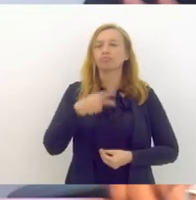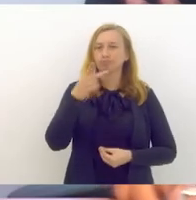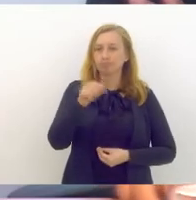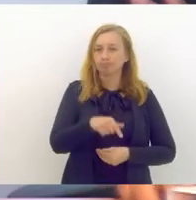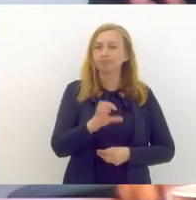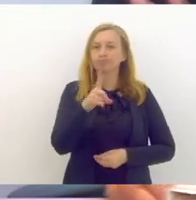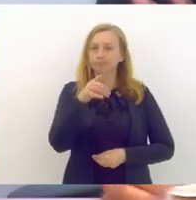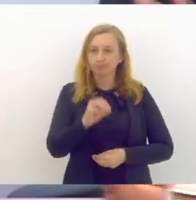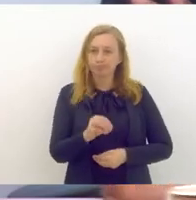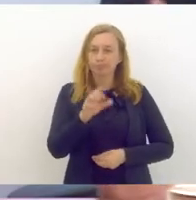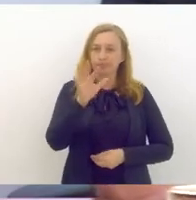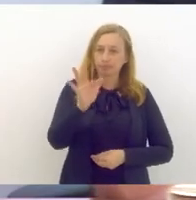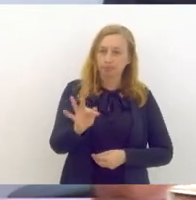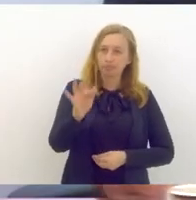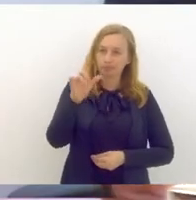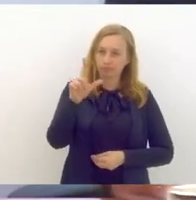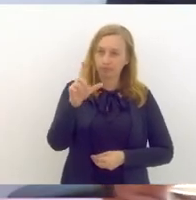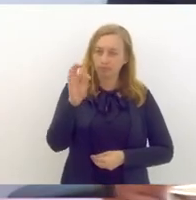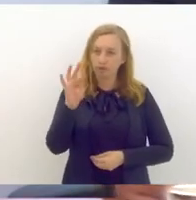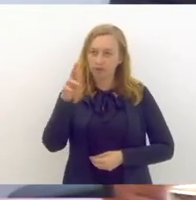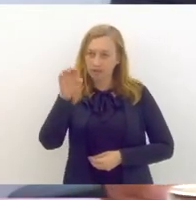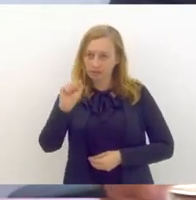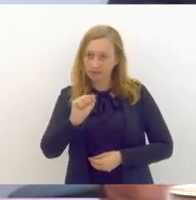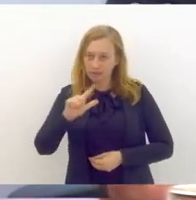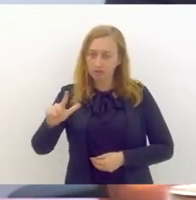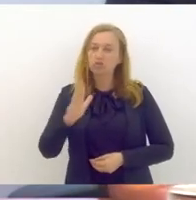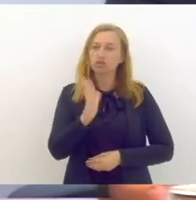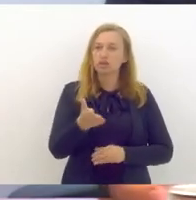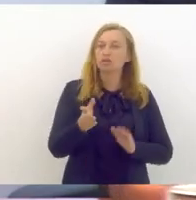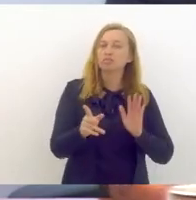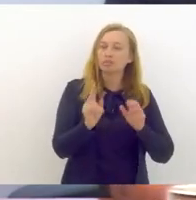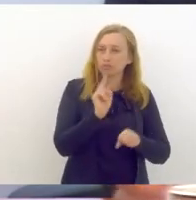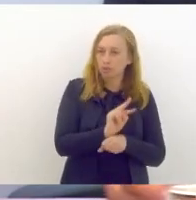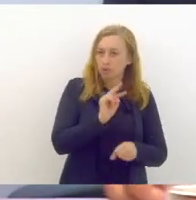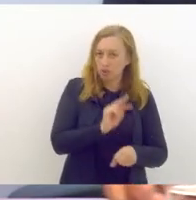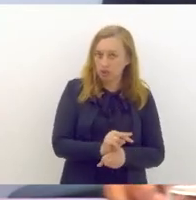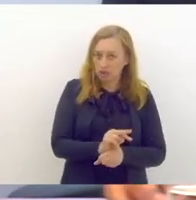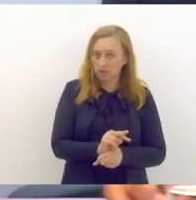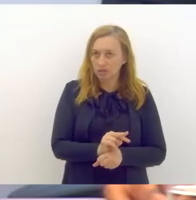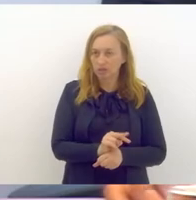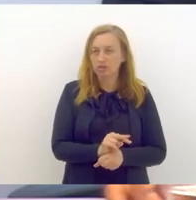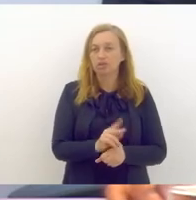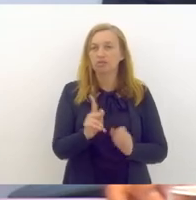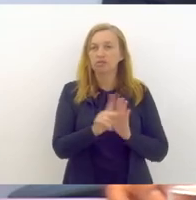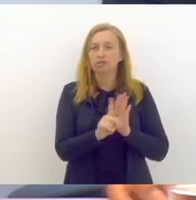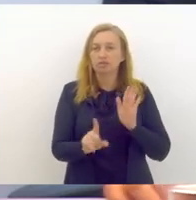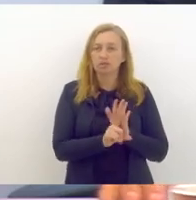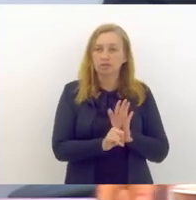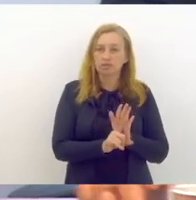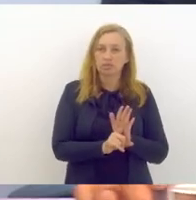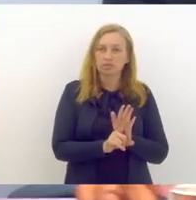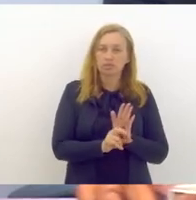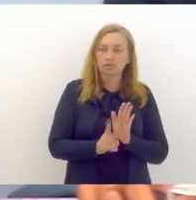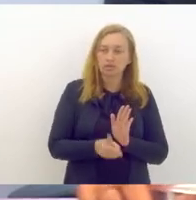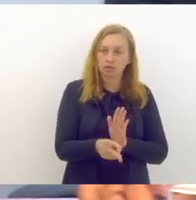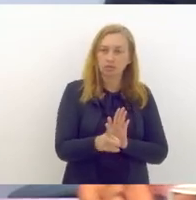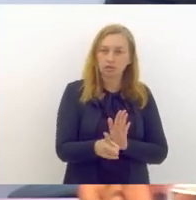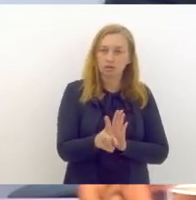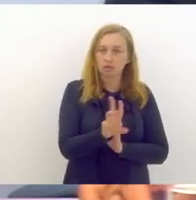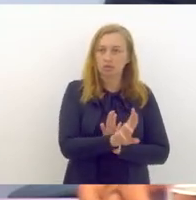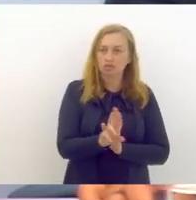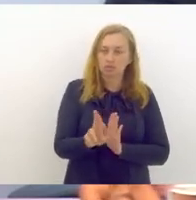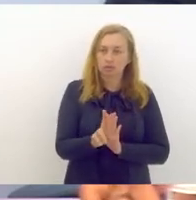Código Florestal já protege o que a gente está, através desse projeto, é a reclassificação, vai continuar sendo uma unidade